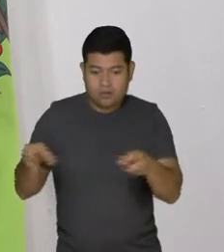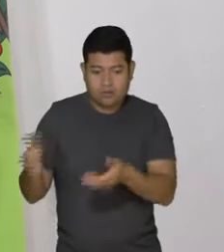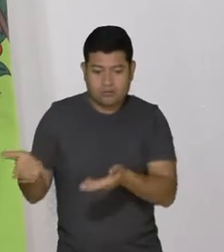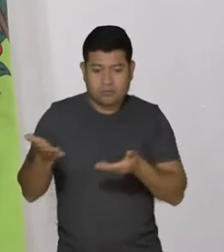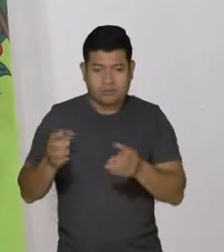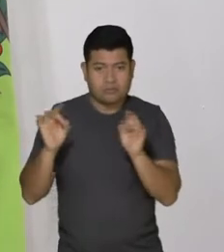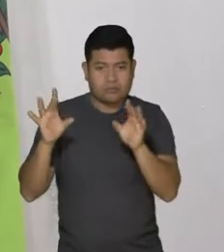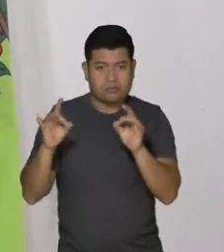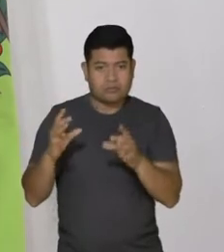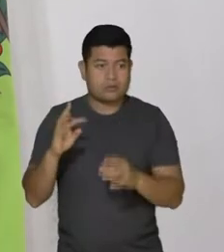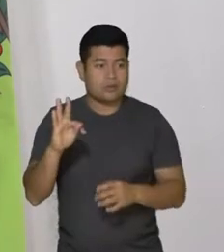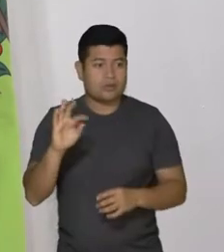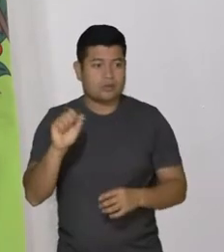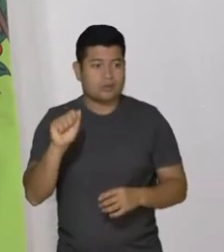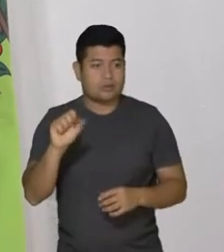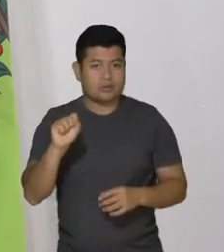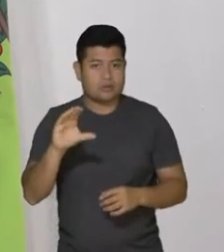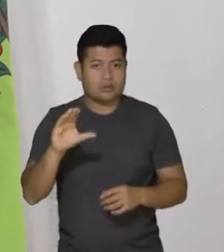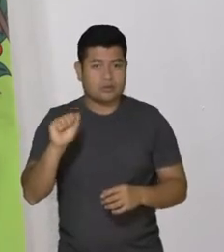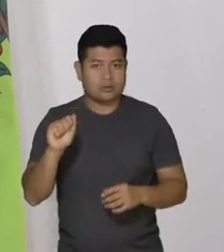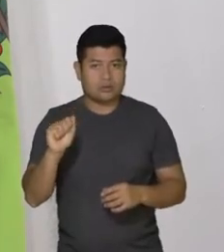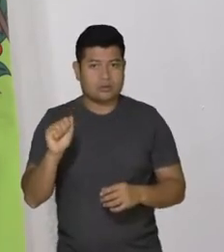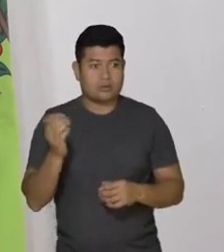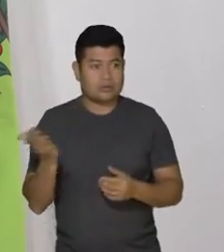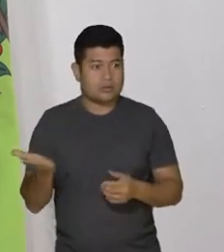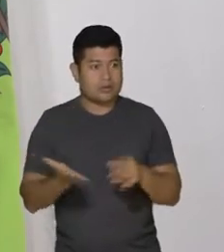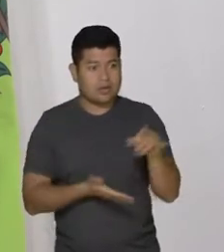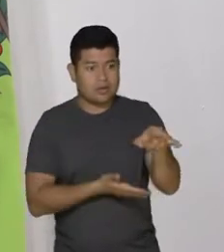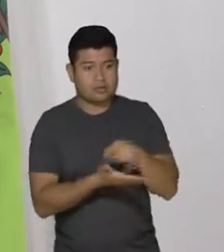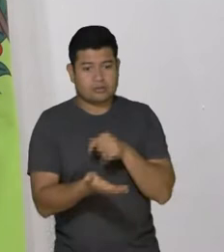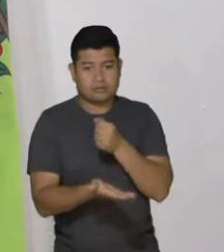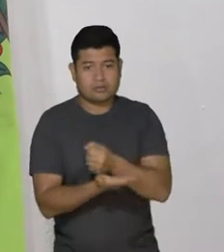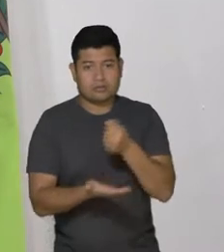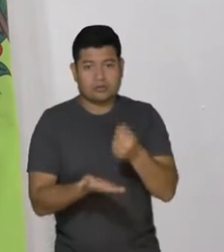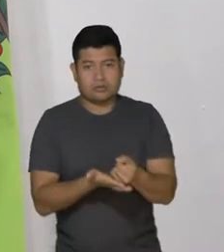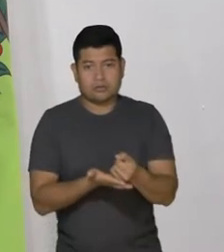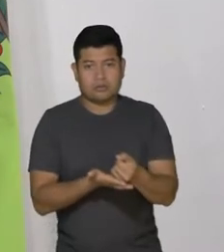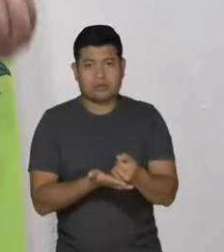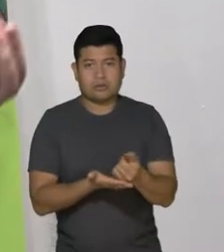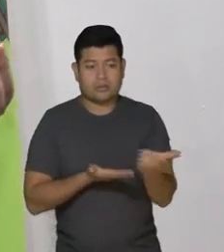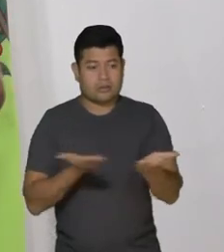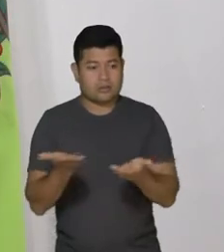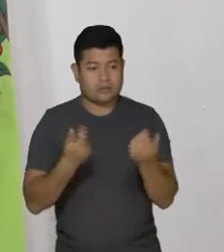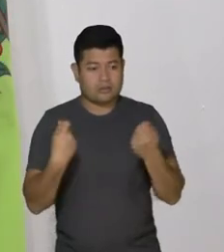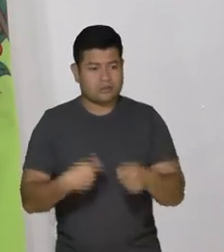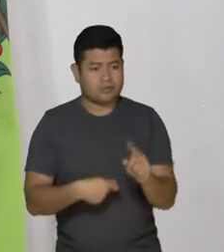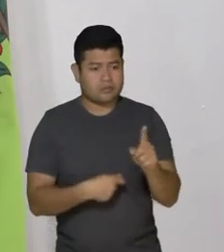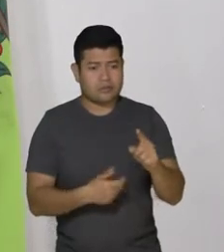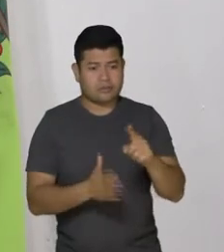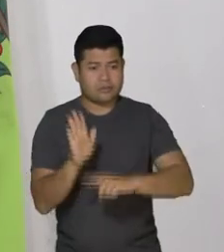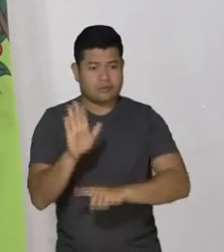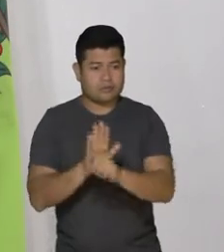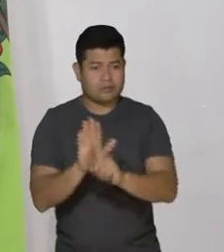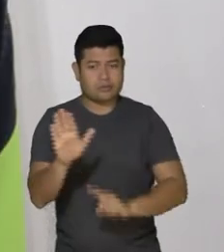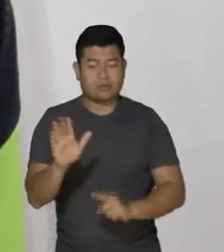que foi o cara que contratou o serviço com dispensa de licitação porque